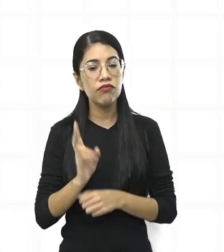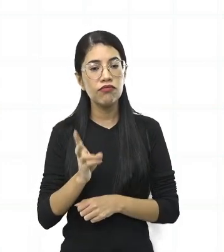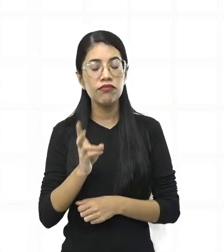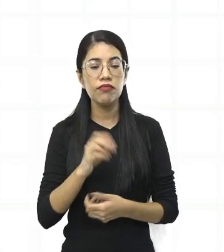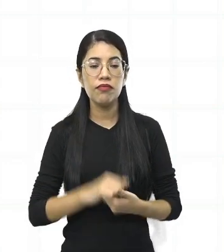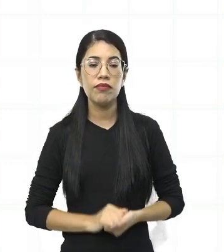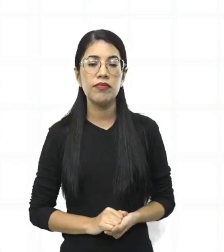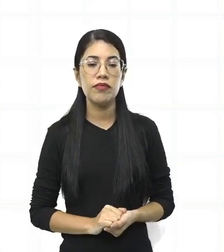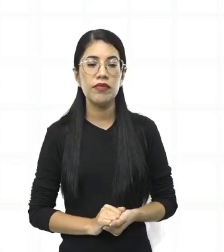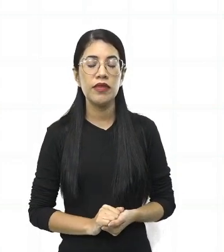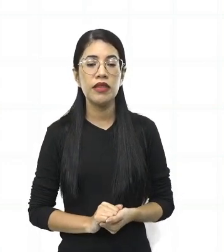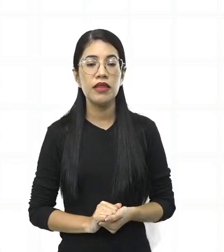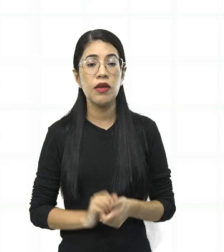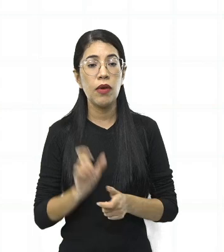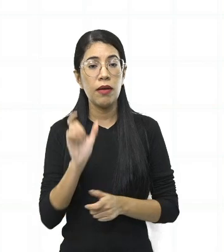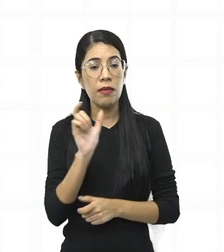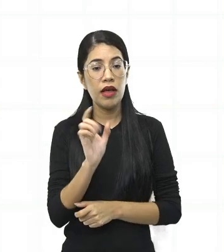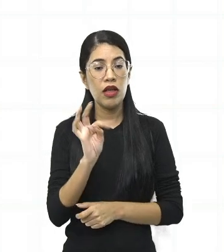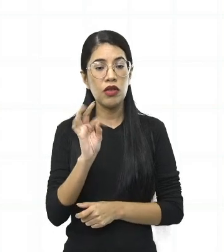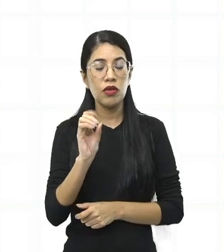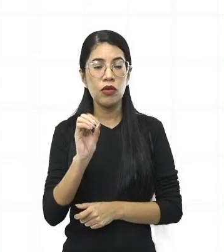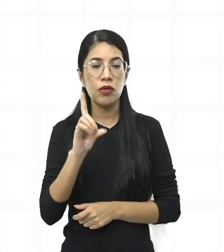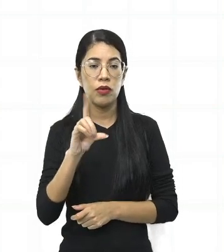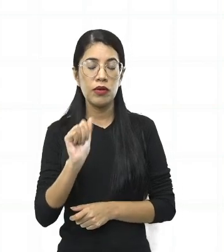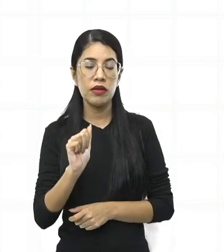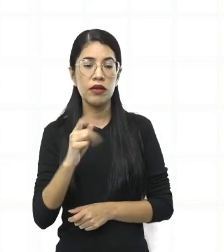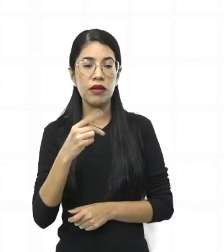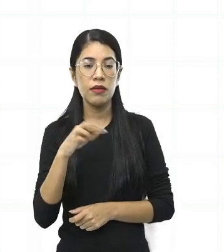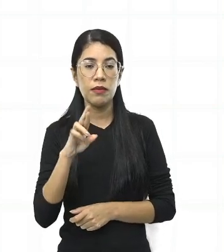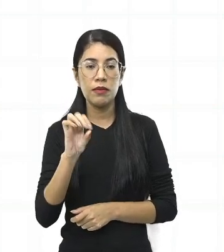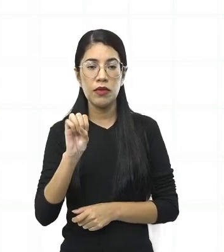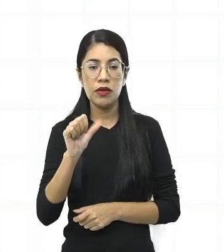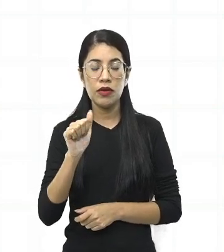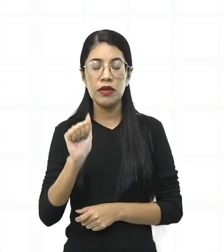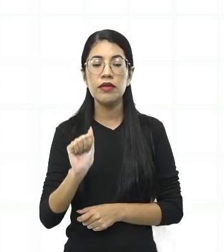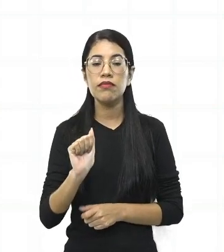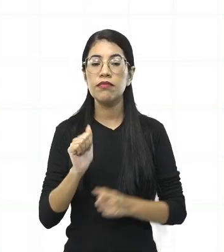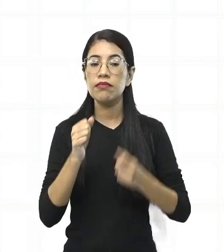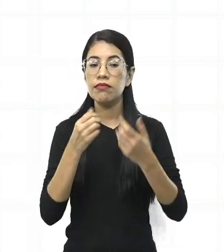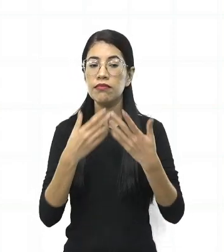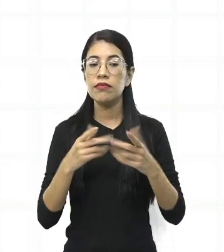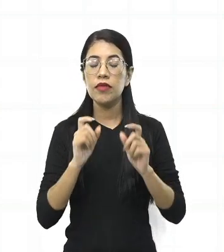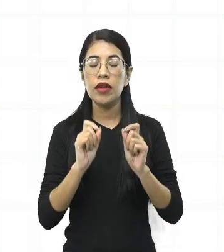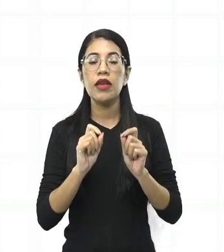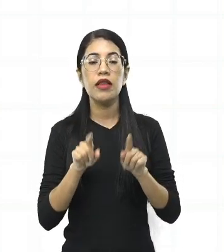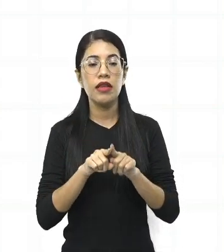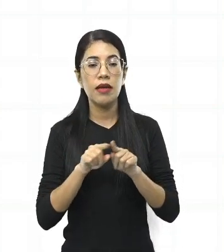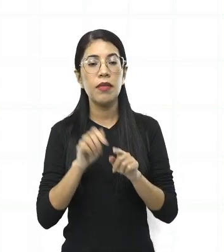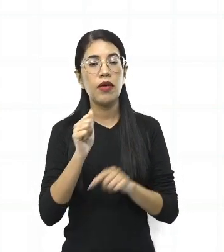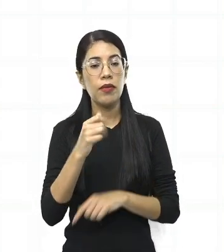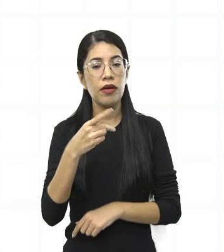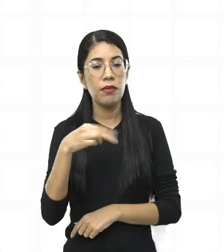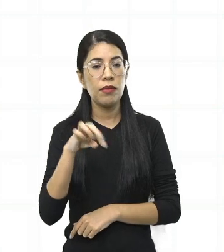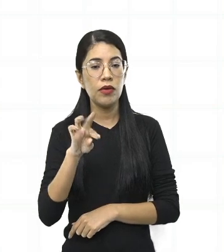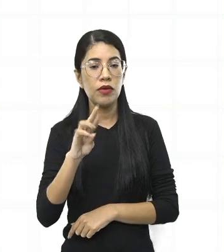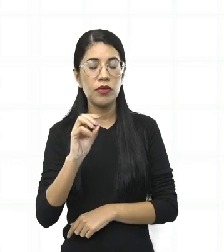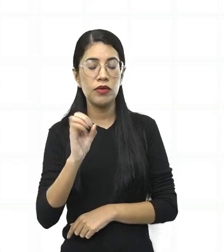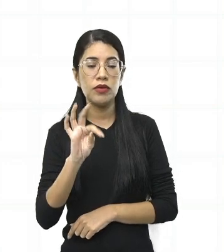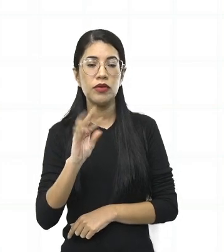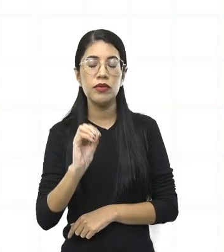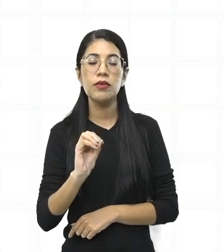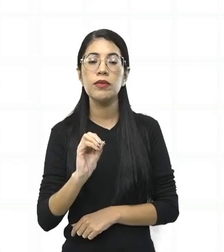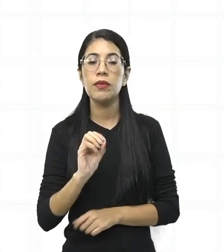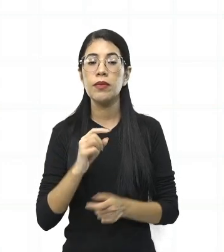toda prosa entre vírgulas, porque toda prosa tá como aposto, uma